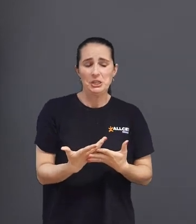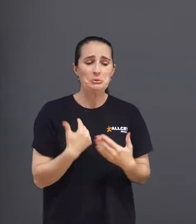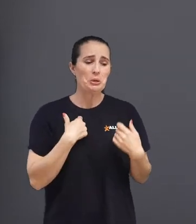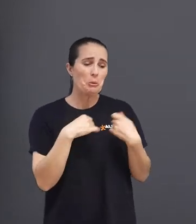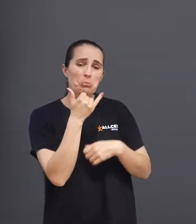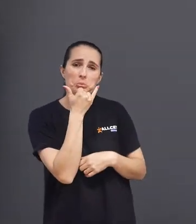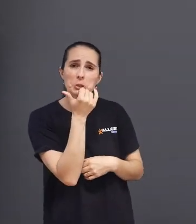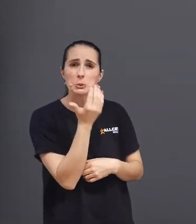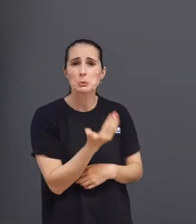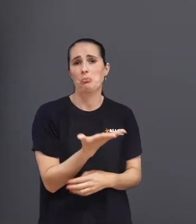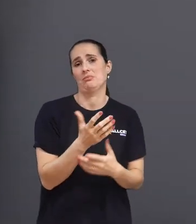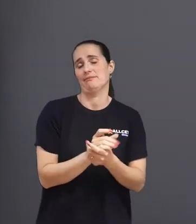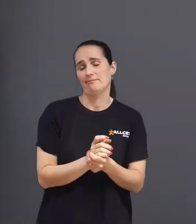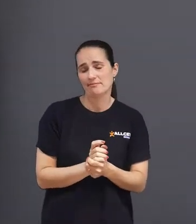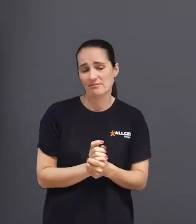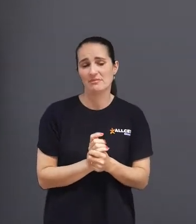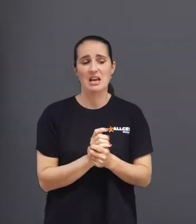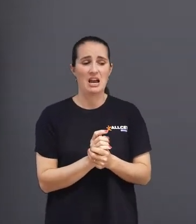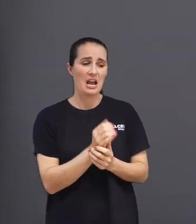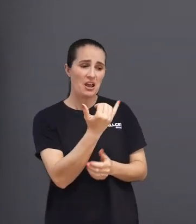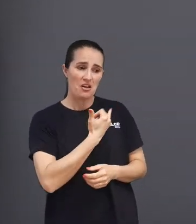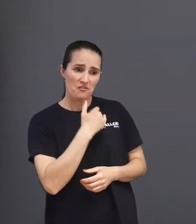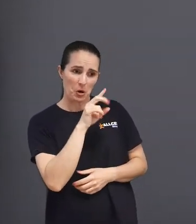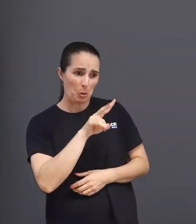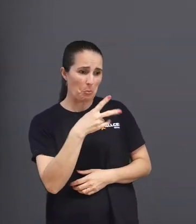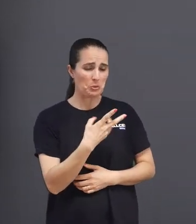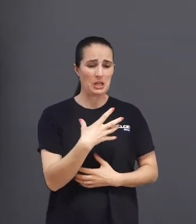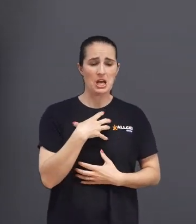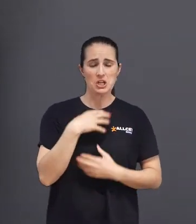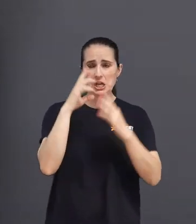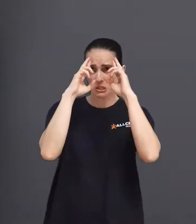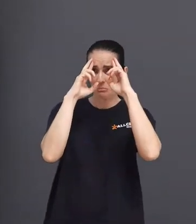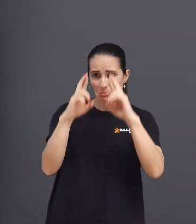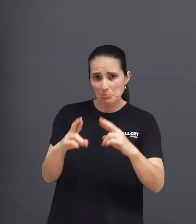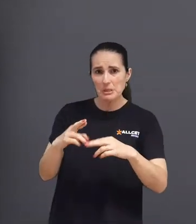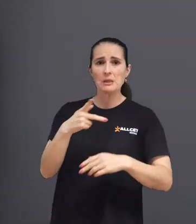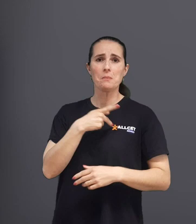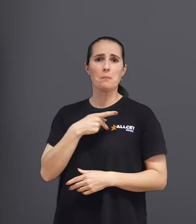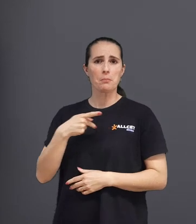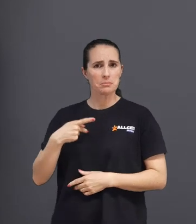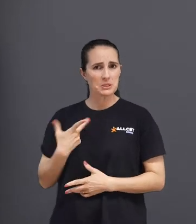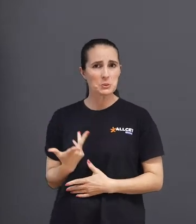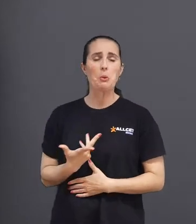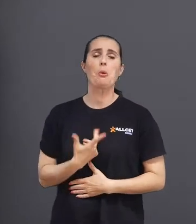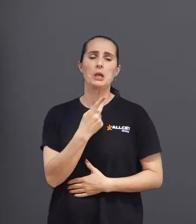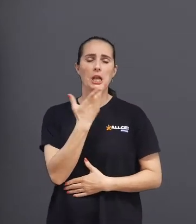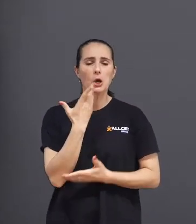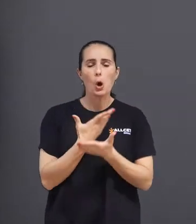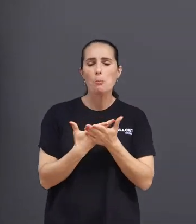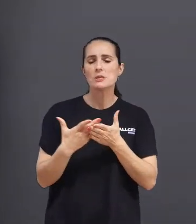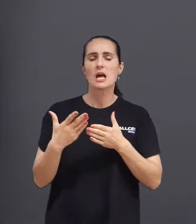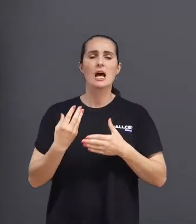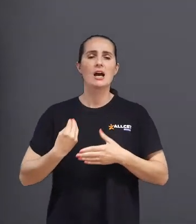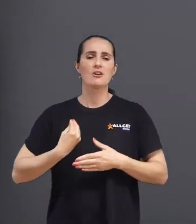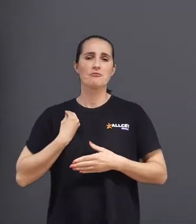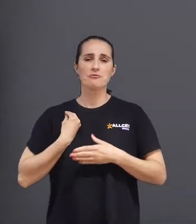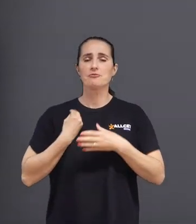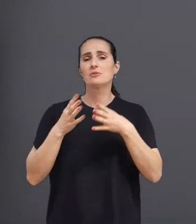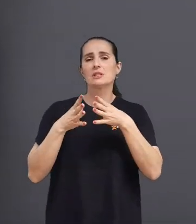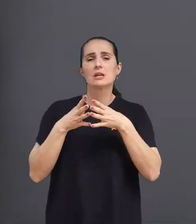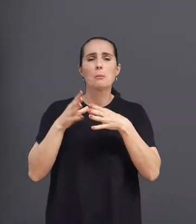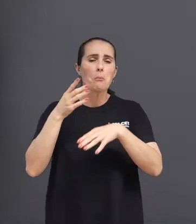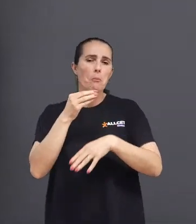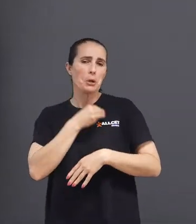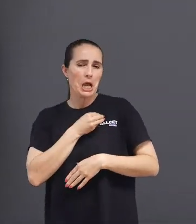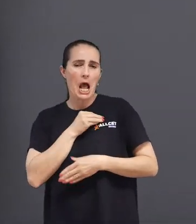ver com a outra, eu tenho que pensar. Só que aí eu descobri que eu estava grávida. E aí eu decidi ficar,